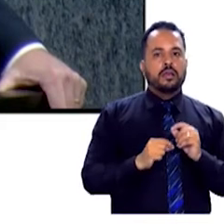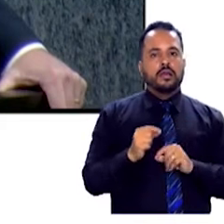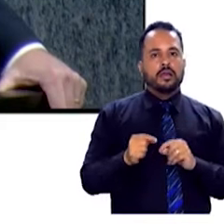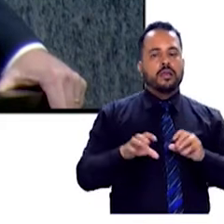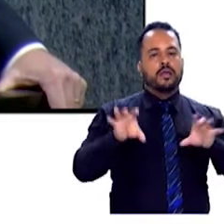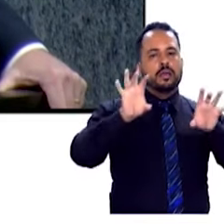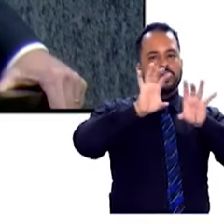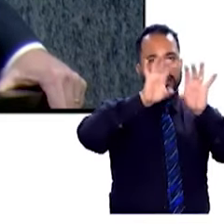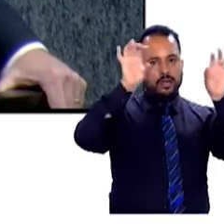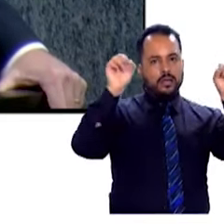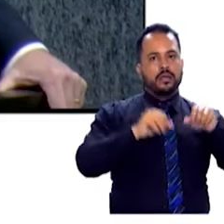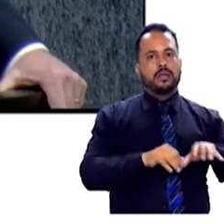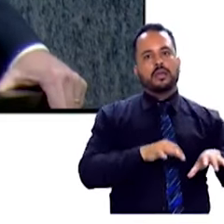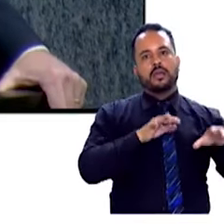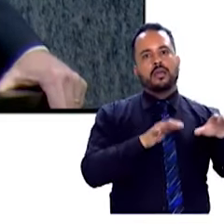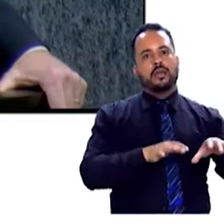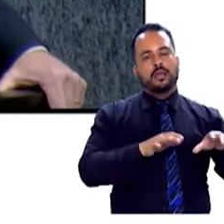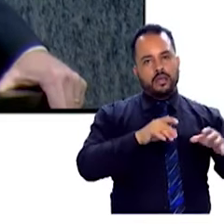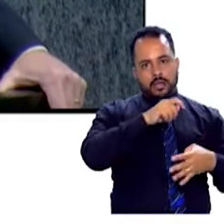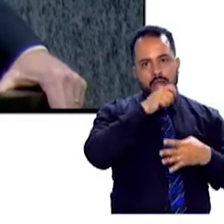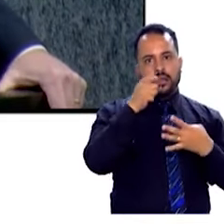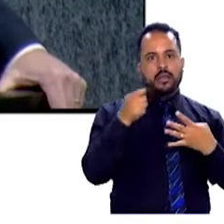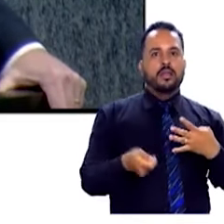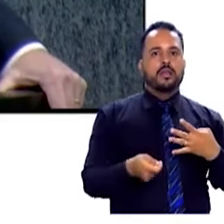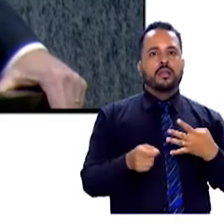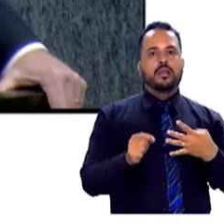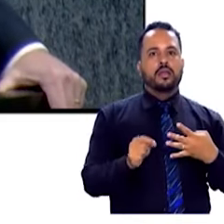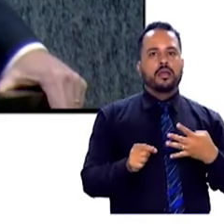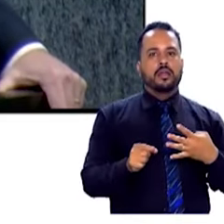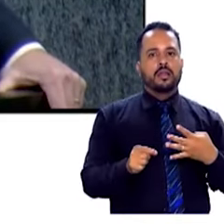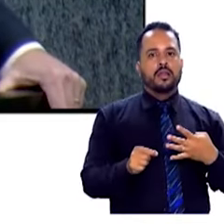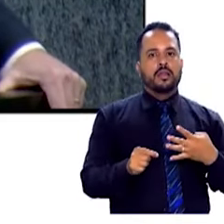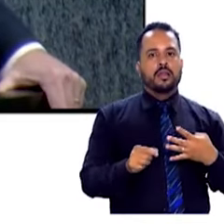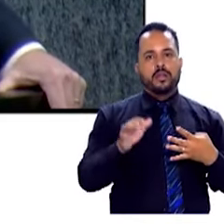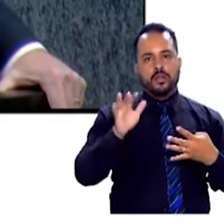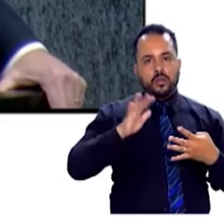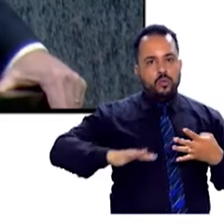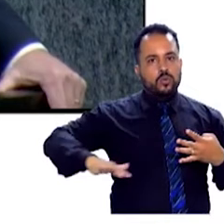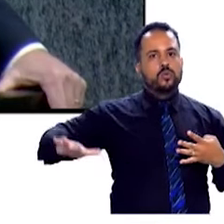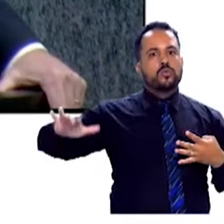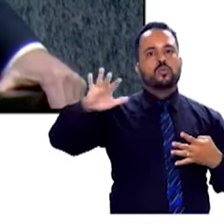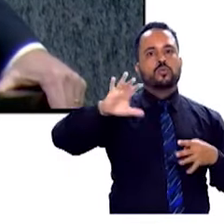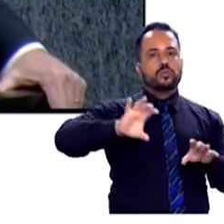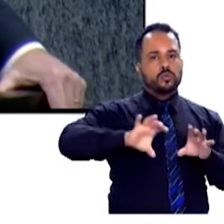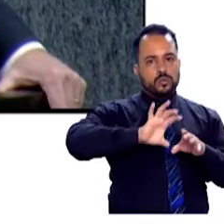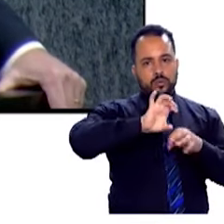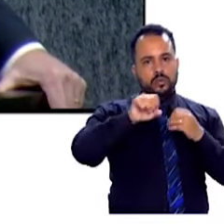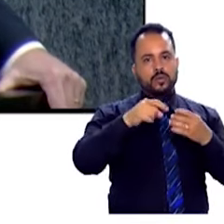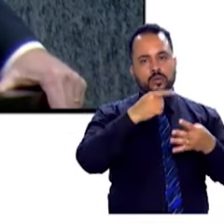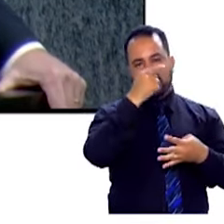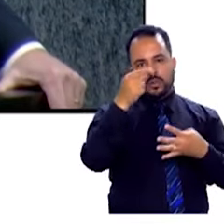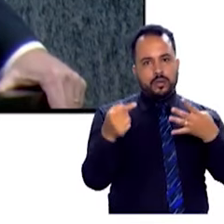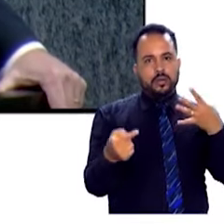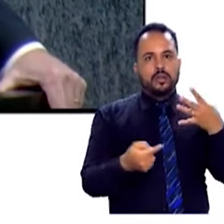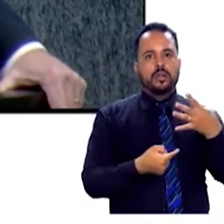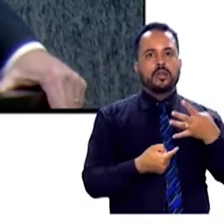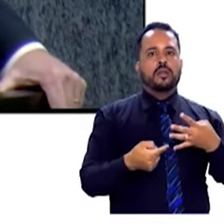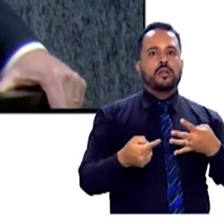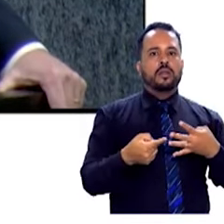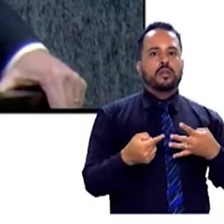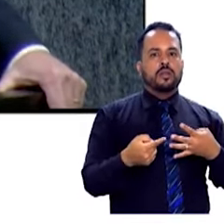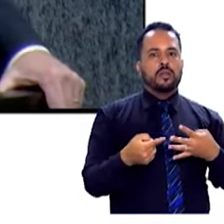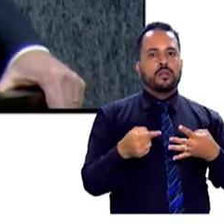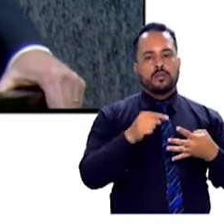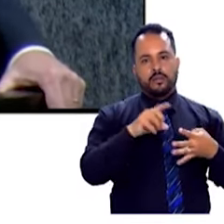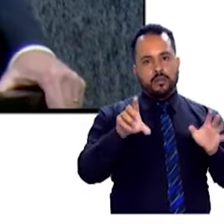do Reino Unido decide algo todo mundo lé todos os acadêmicos todos os tribunais inferiores e eles vão se vão